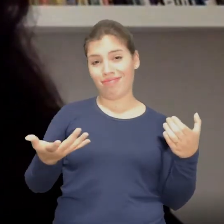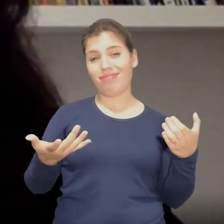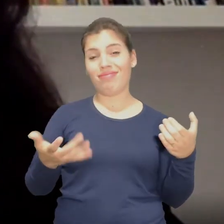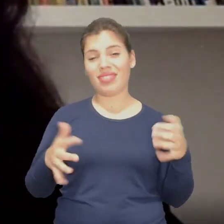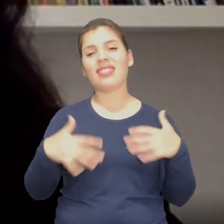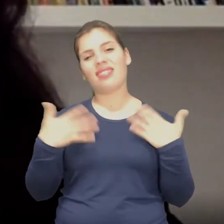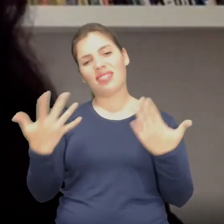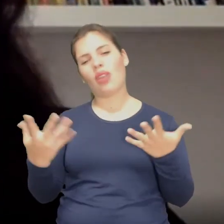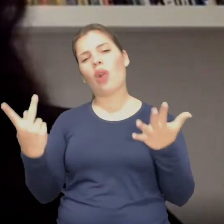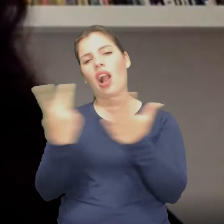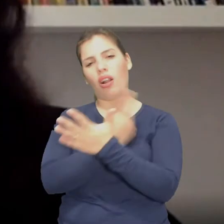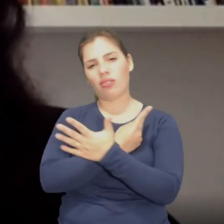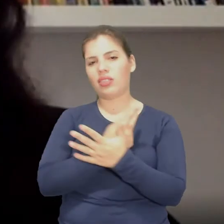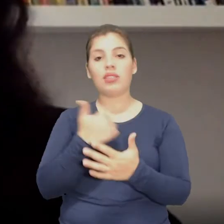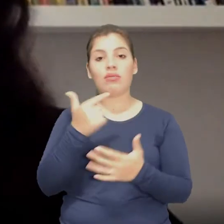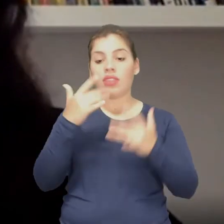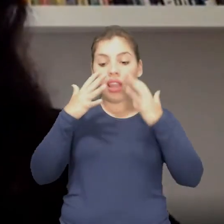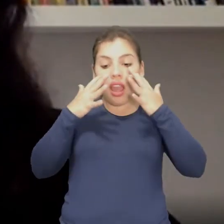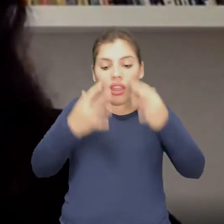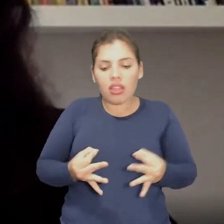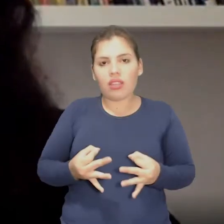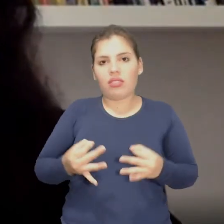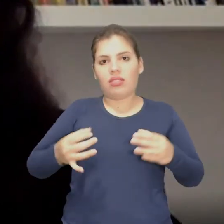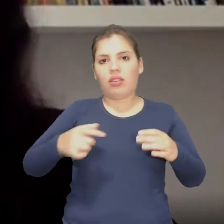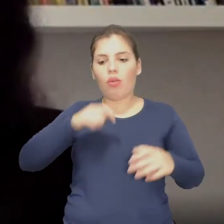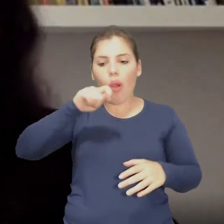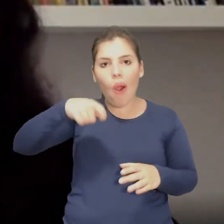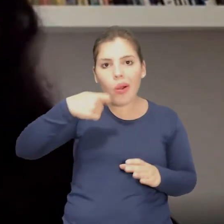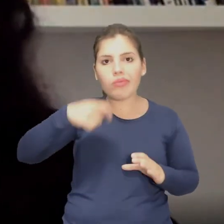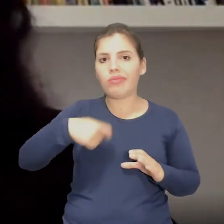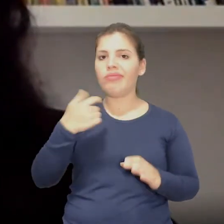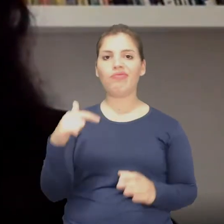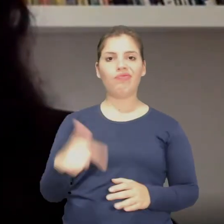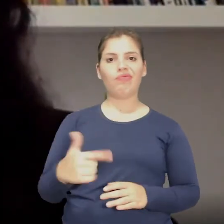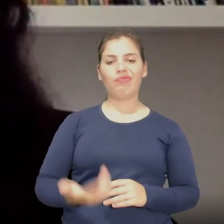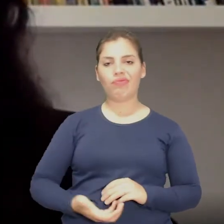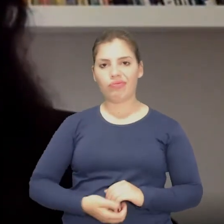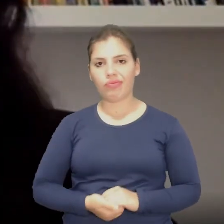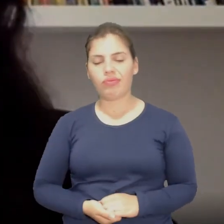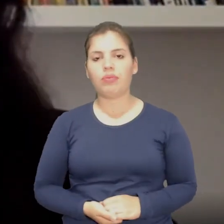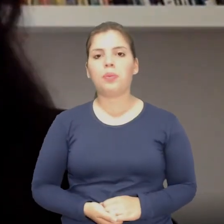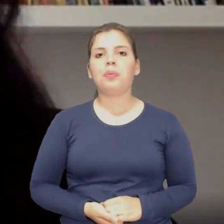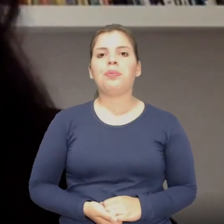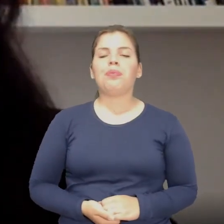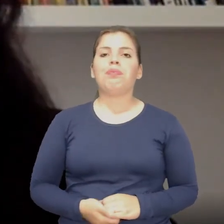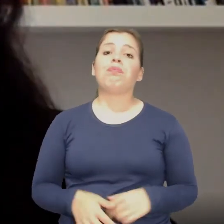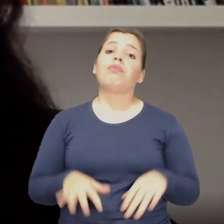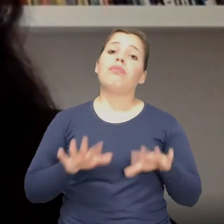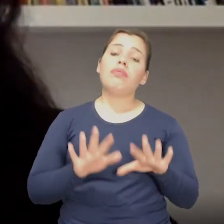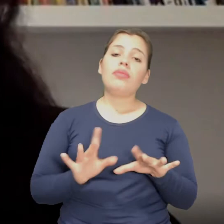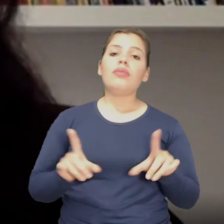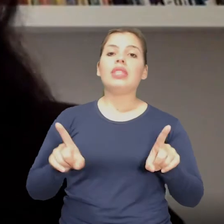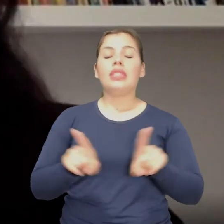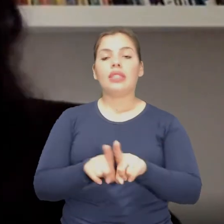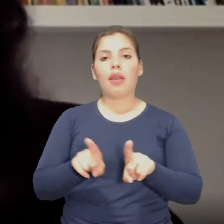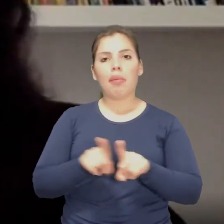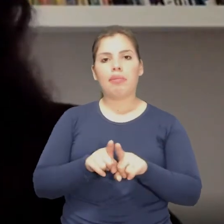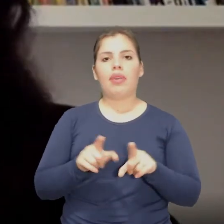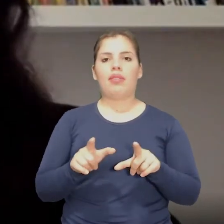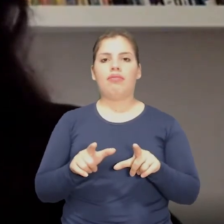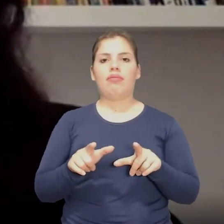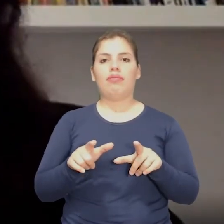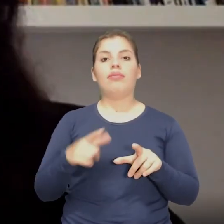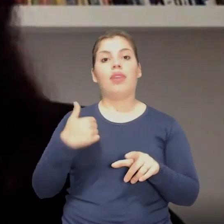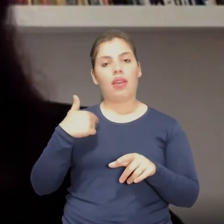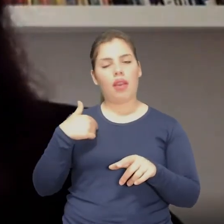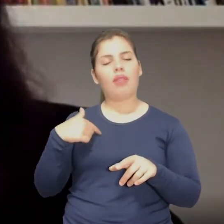acho que a rotina está mais frouxa, facilita esse tipo de distração na hora da alimentação. Por outro